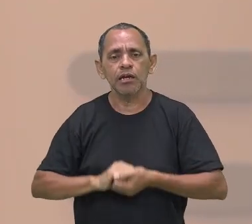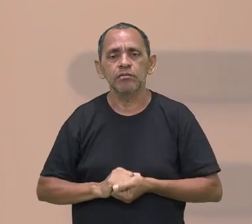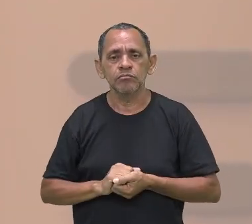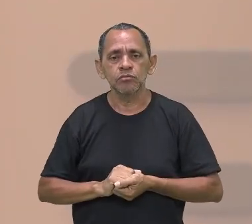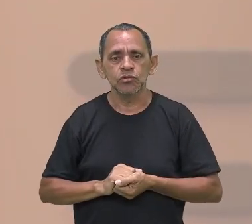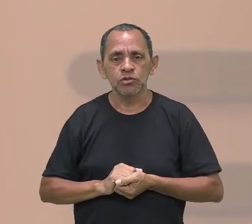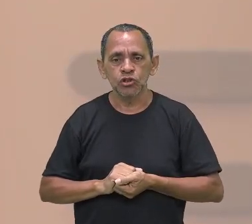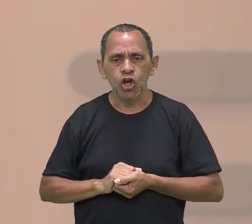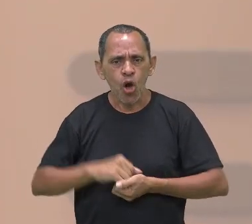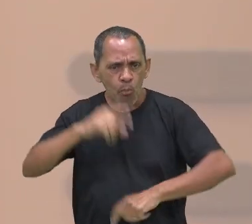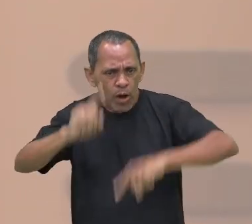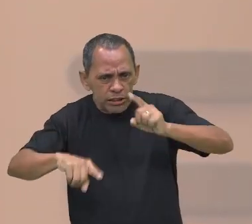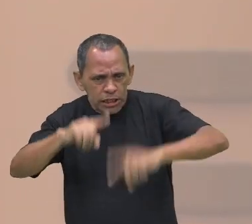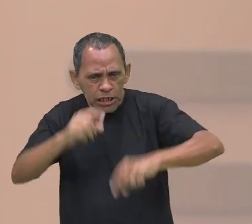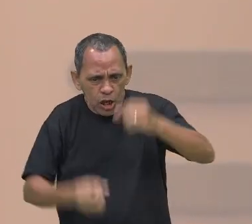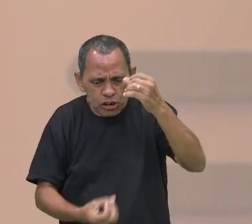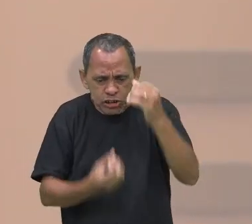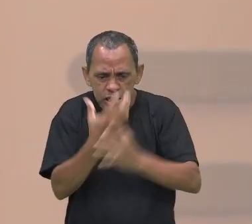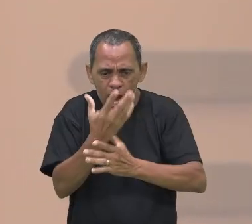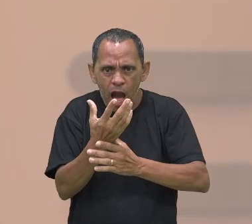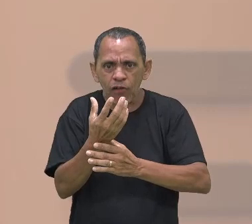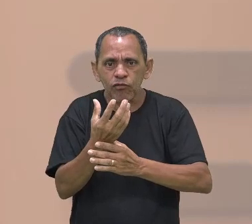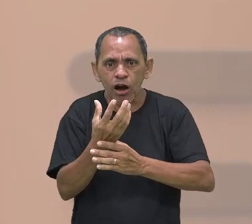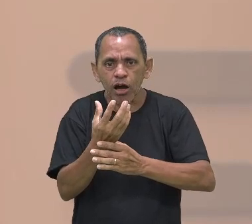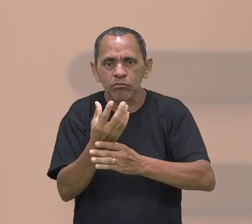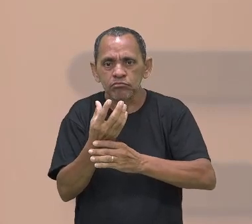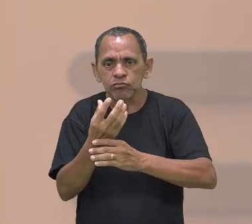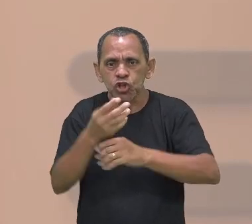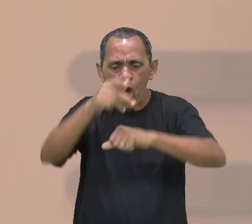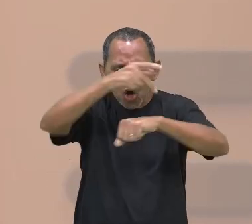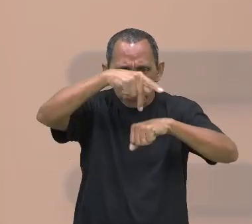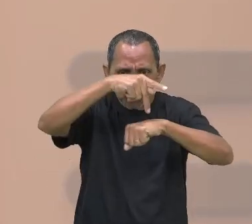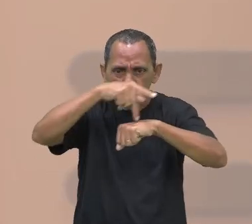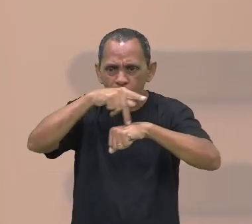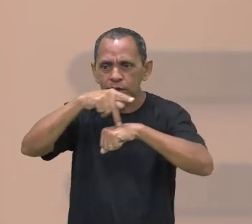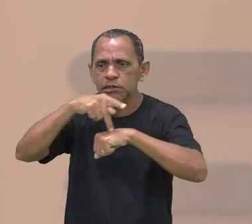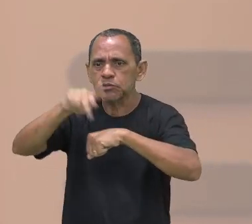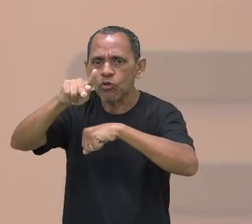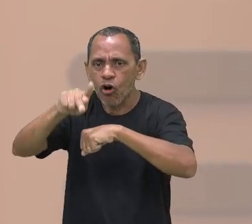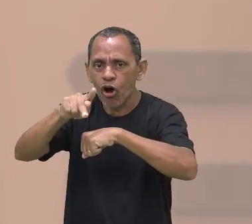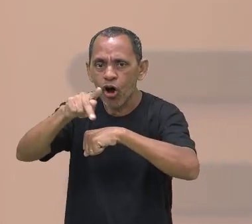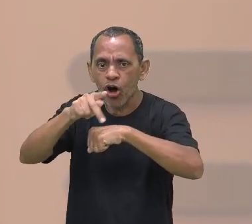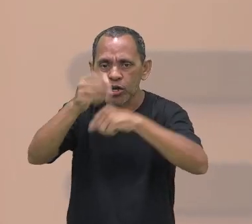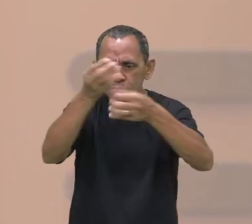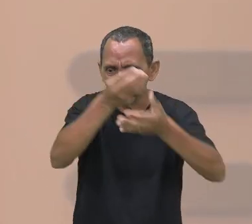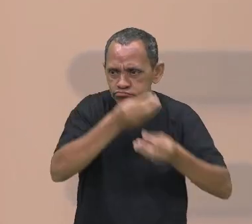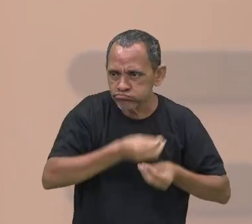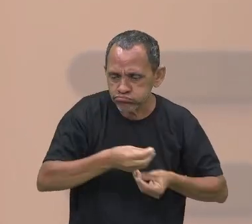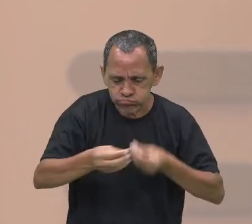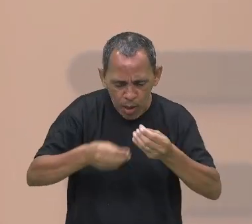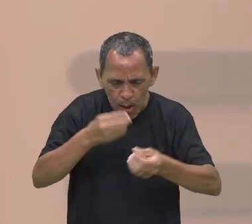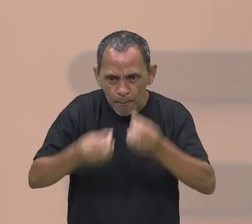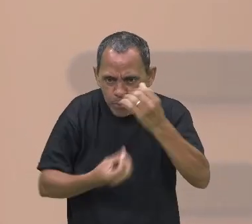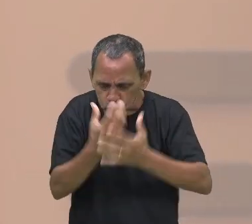exportador de produtos que iriam satisfazer as necessidades de um